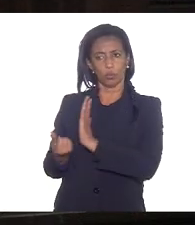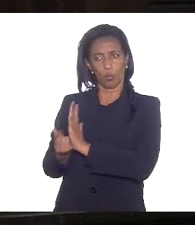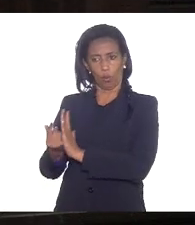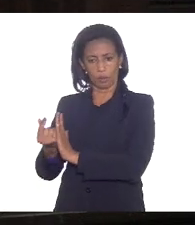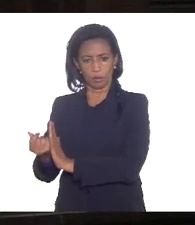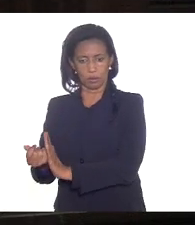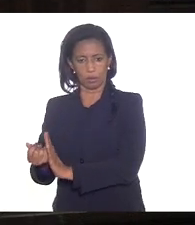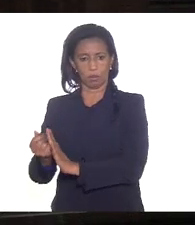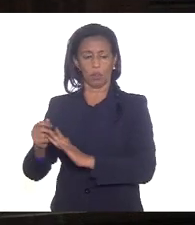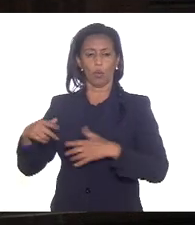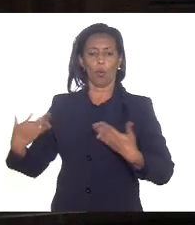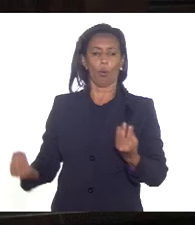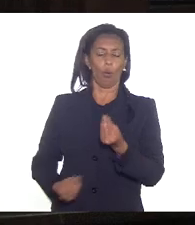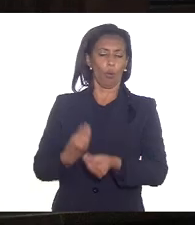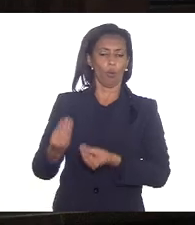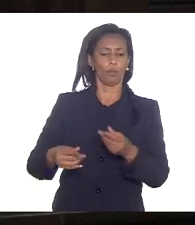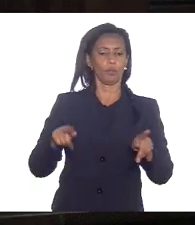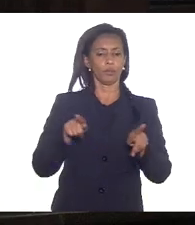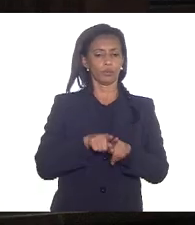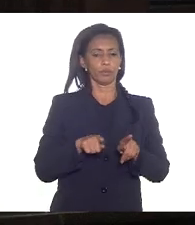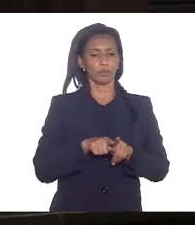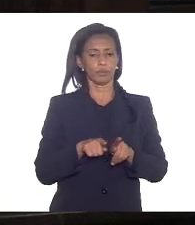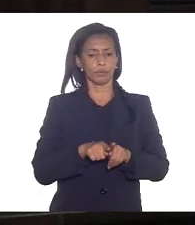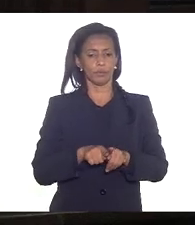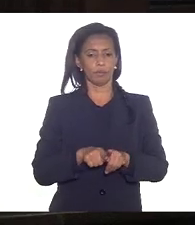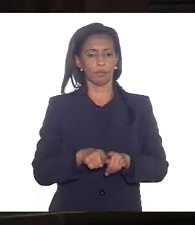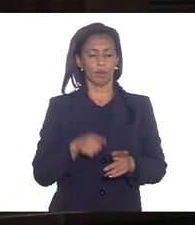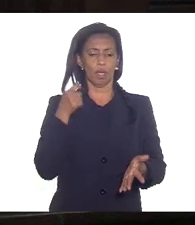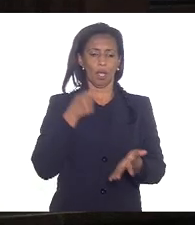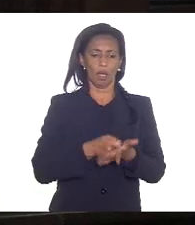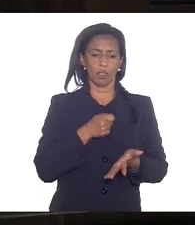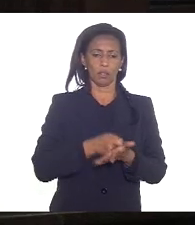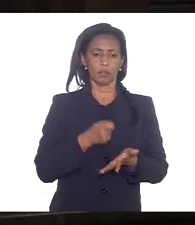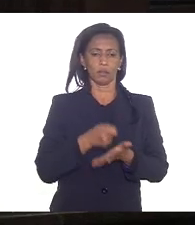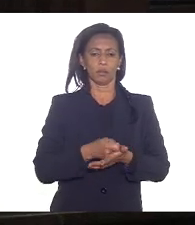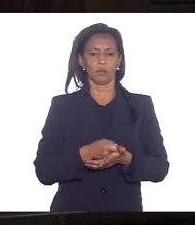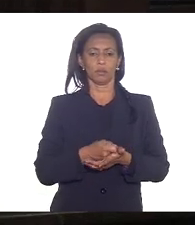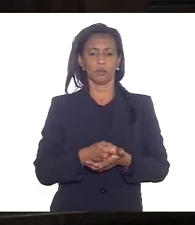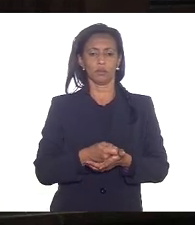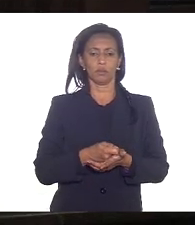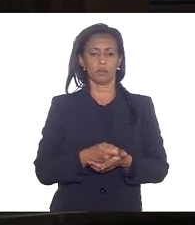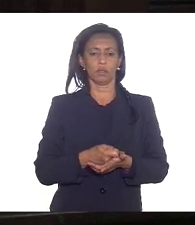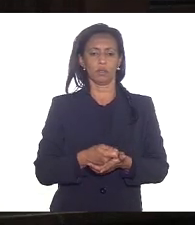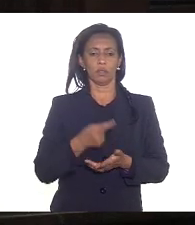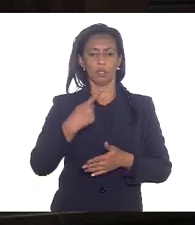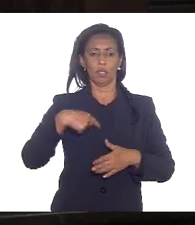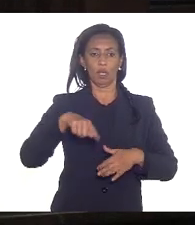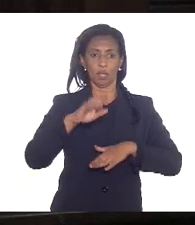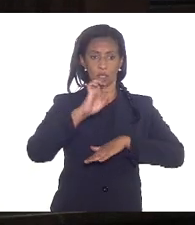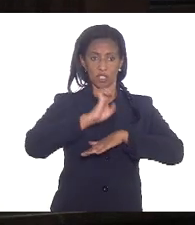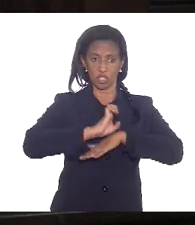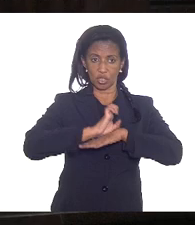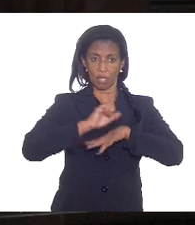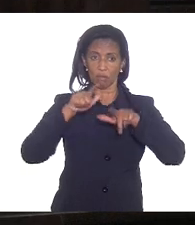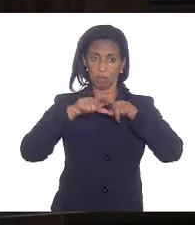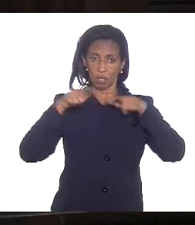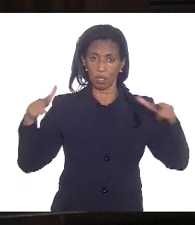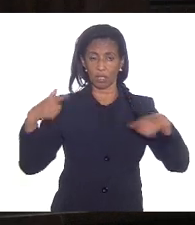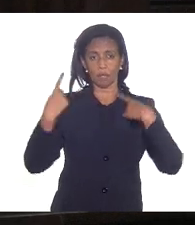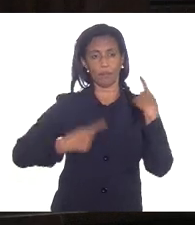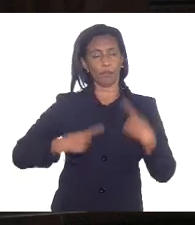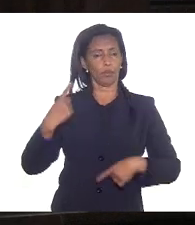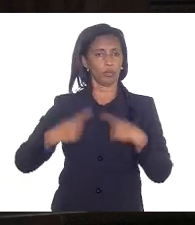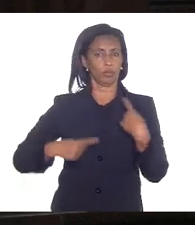orçamento quanto também Deputado Chico da gente garantir que esse esse estado cresça